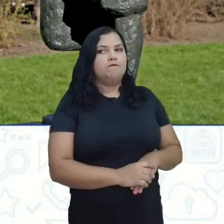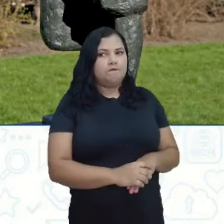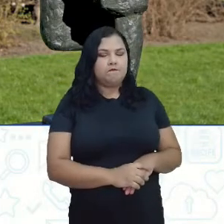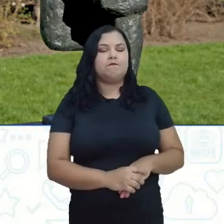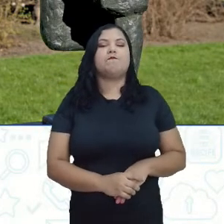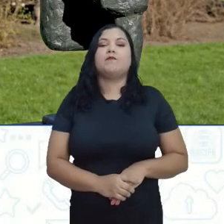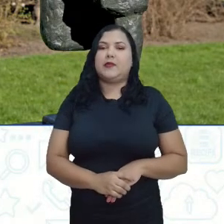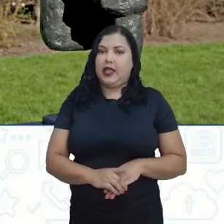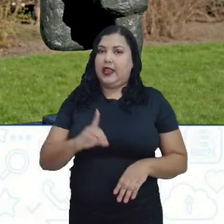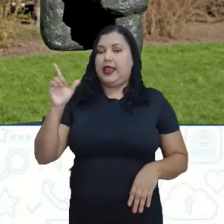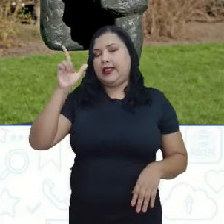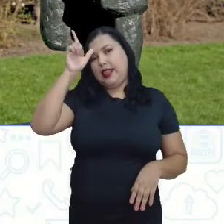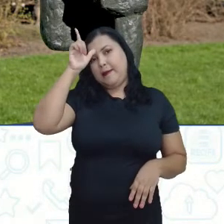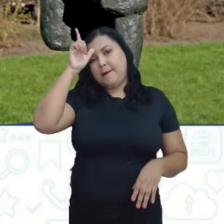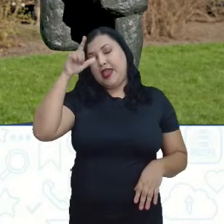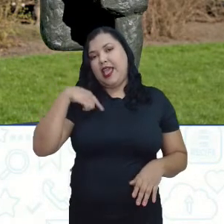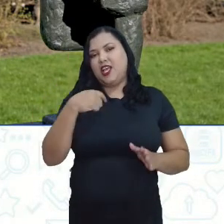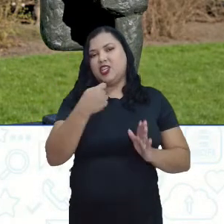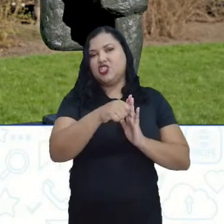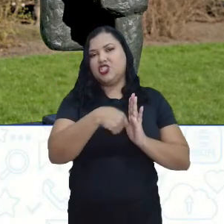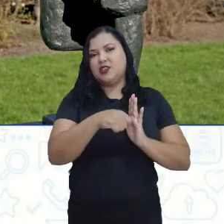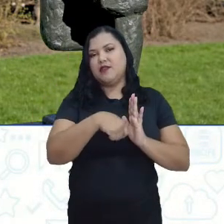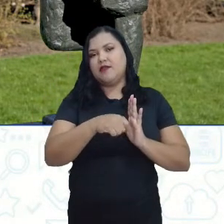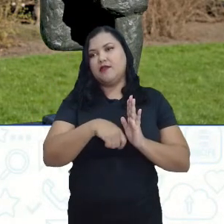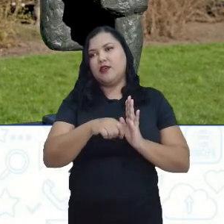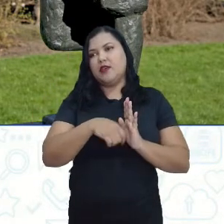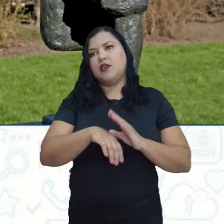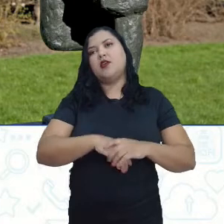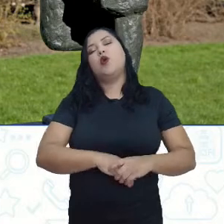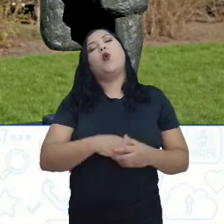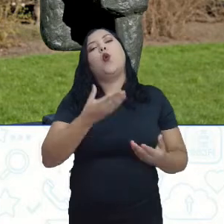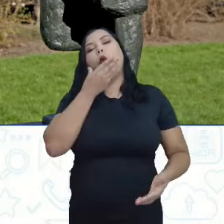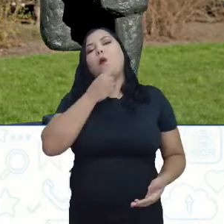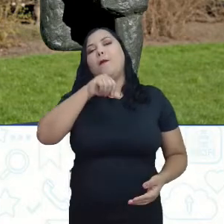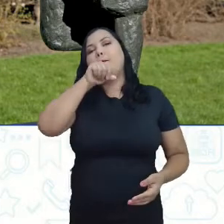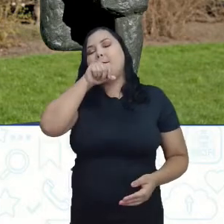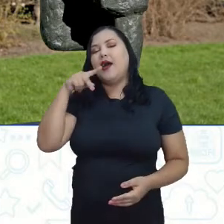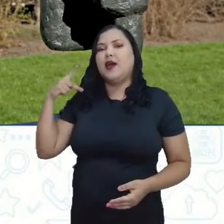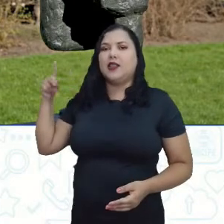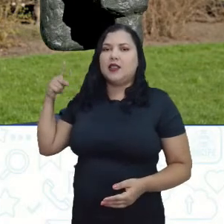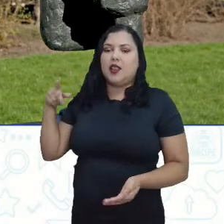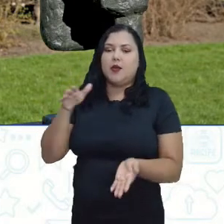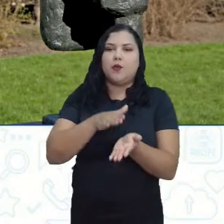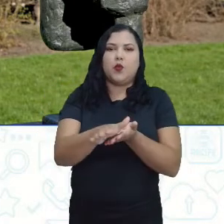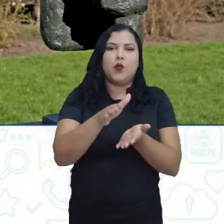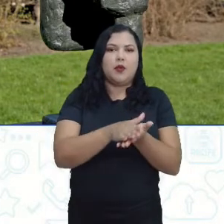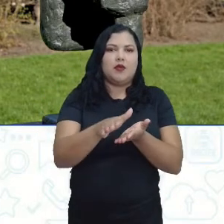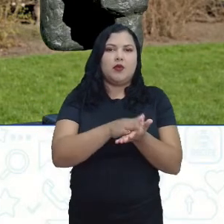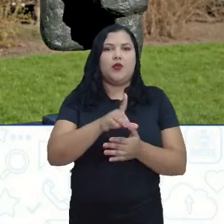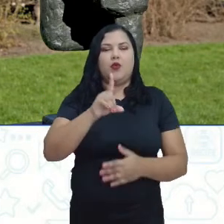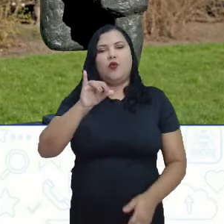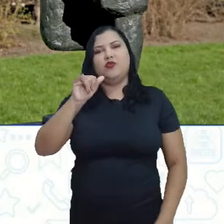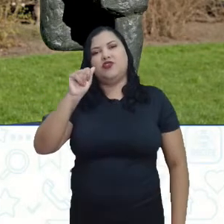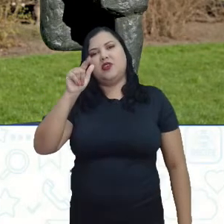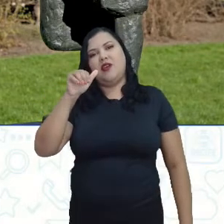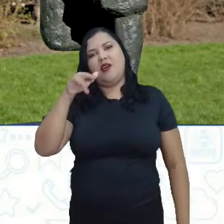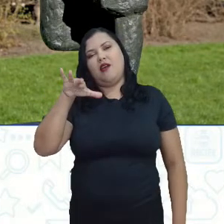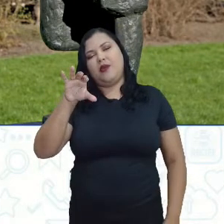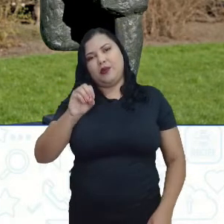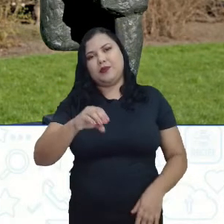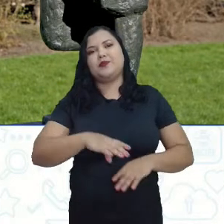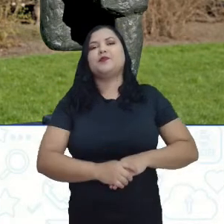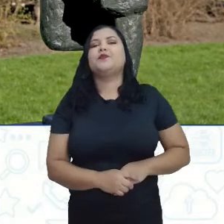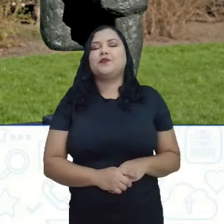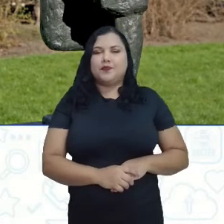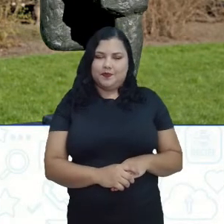na Alemanha, deixando escrito um diário que foi publicado por seu pai, um sobrevivente do campo de concentração de Auschwitz, intitulado